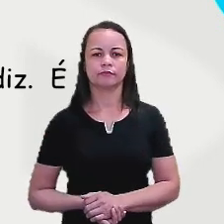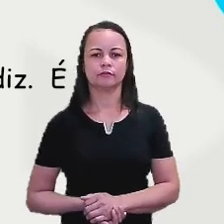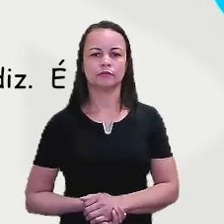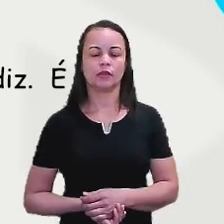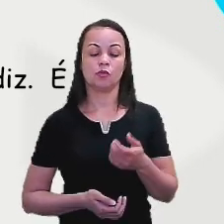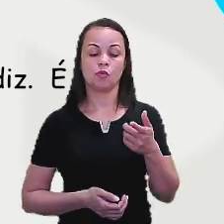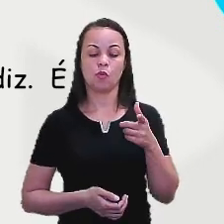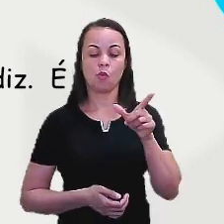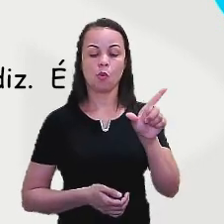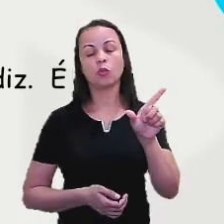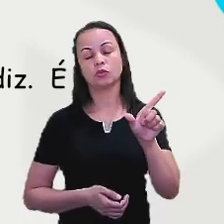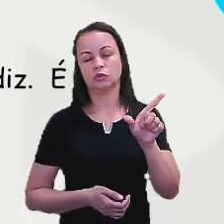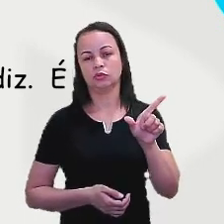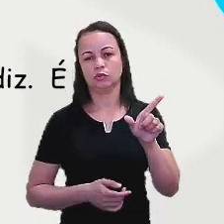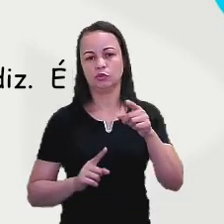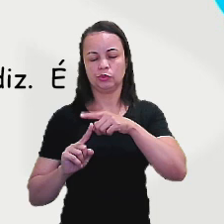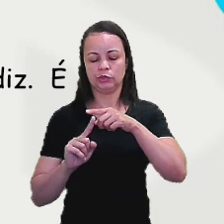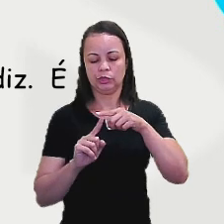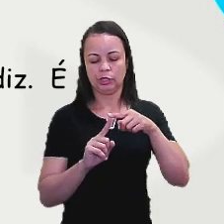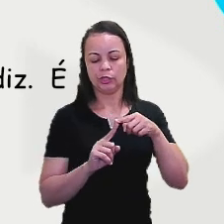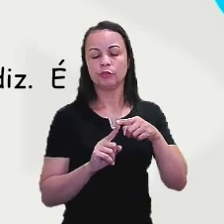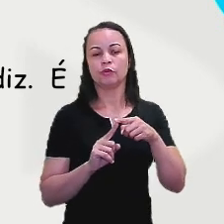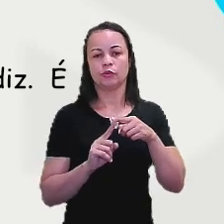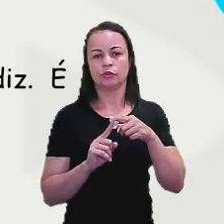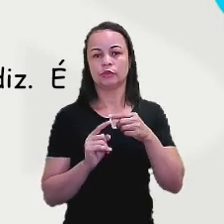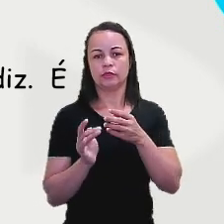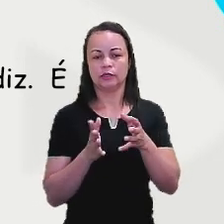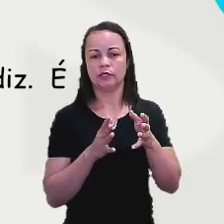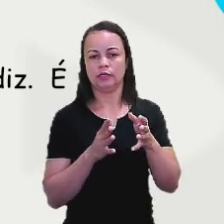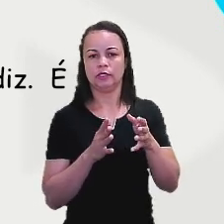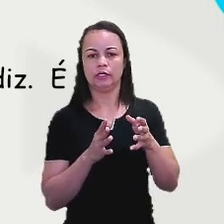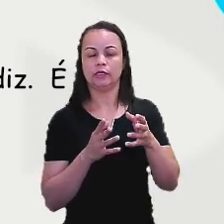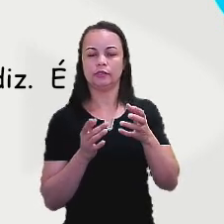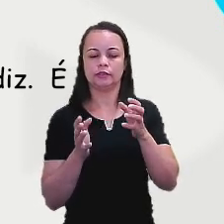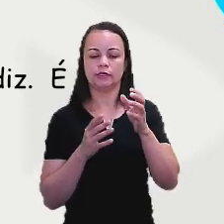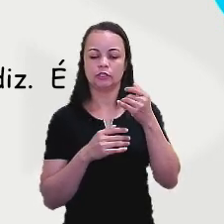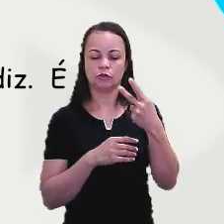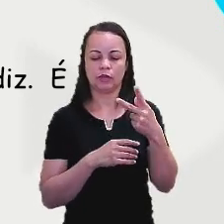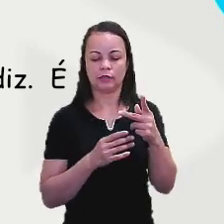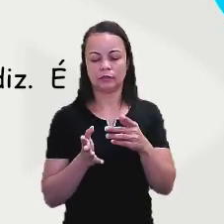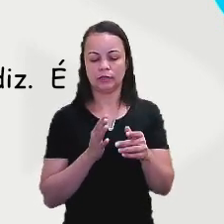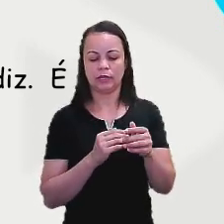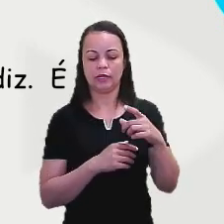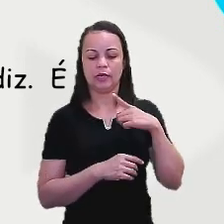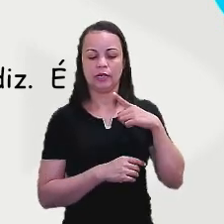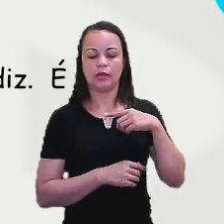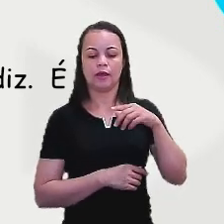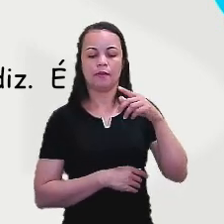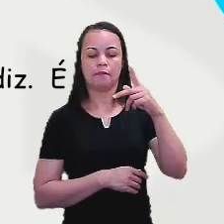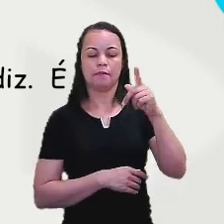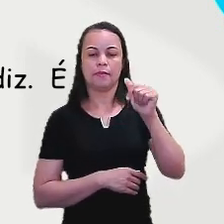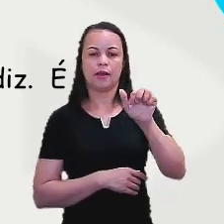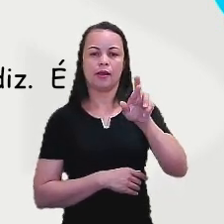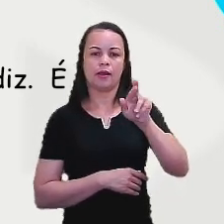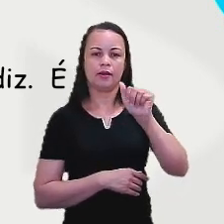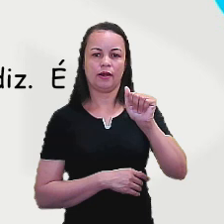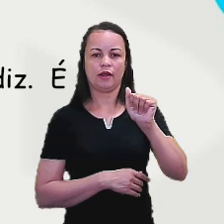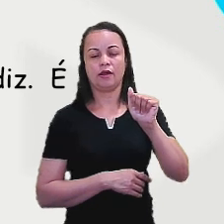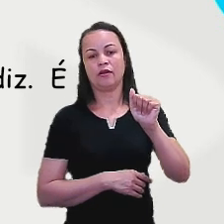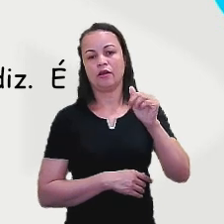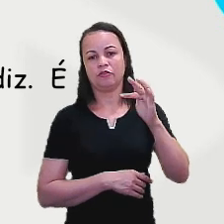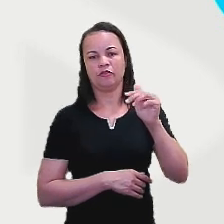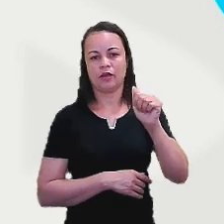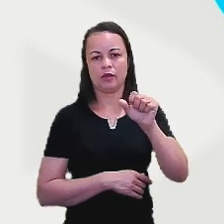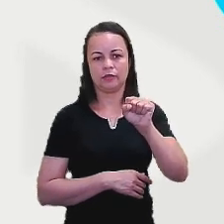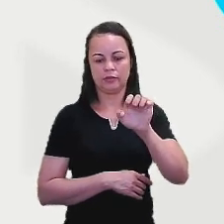Outro tipo de intertextualidade também é a paráfrase. Então, vimos a alusão, a citação e a paráfrase.